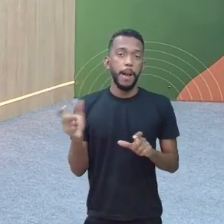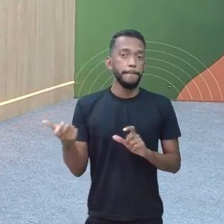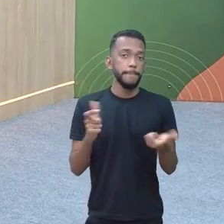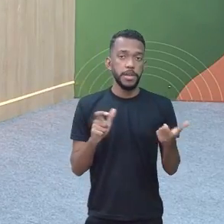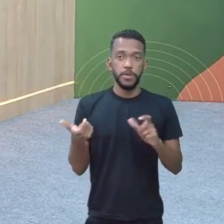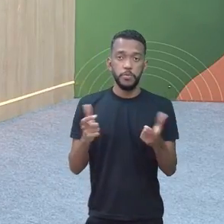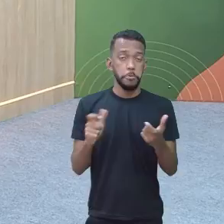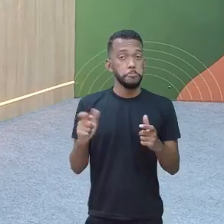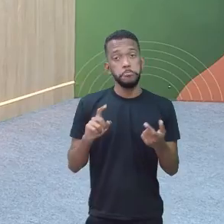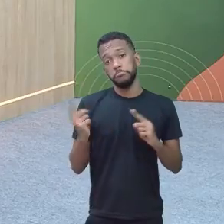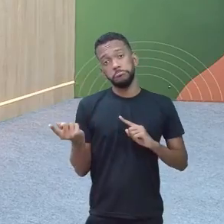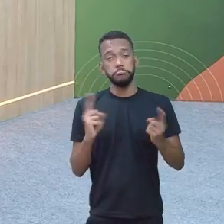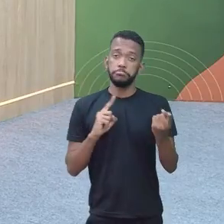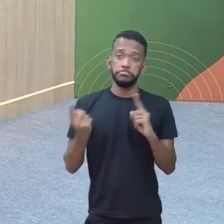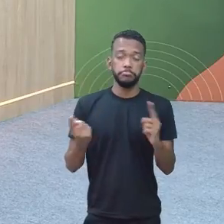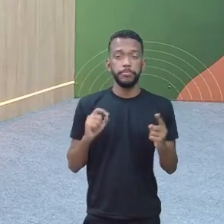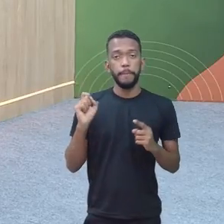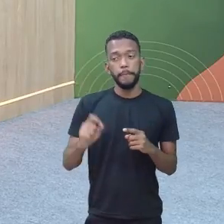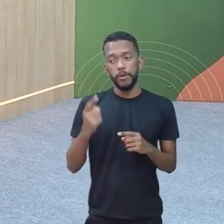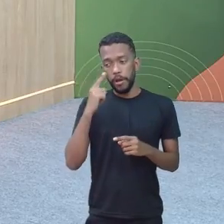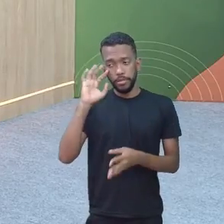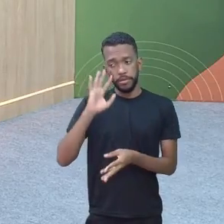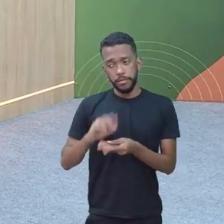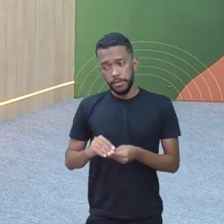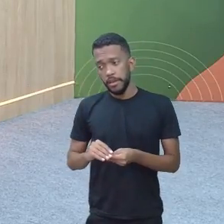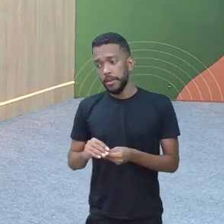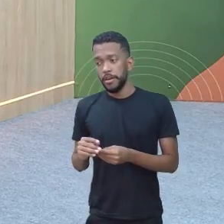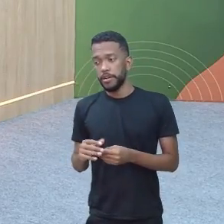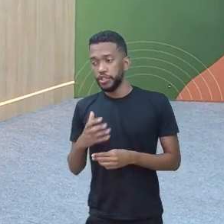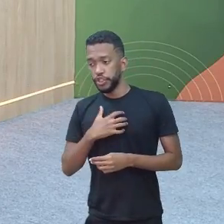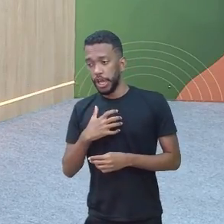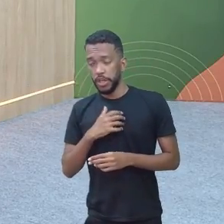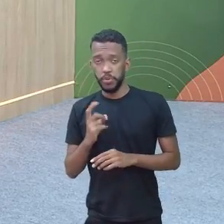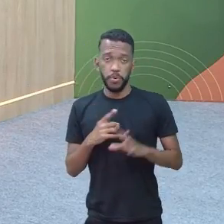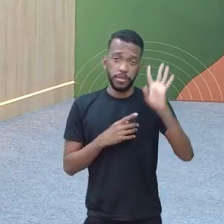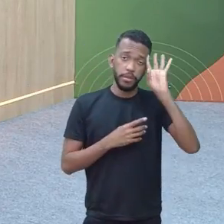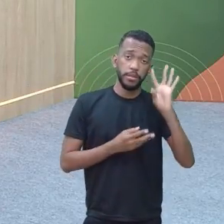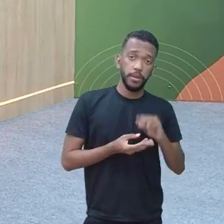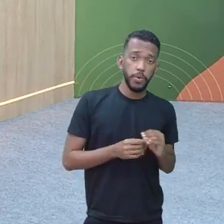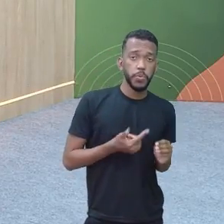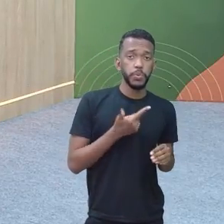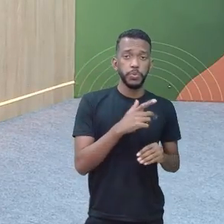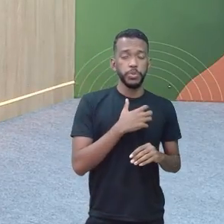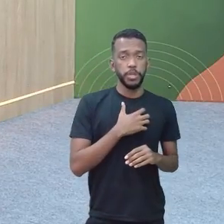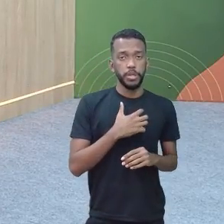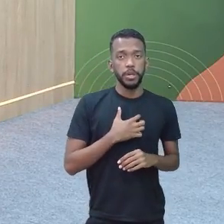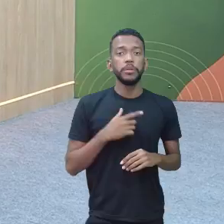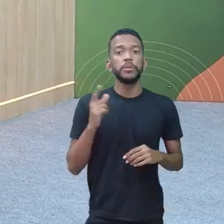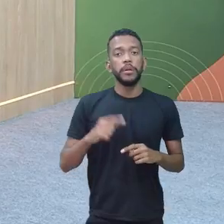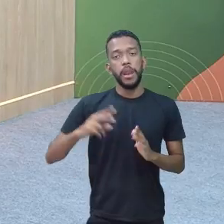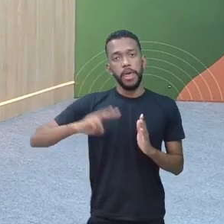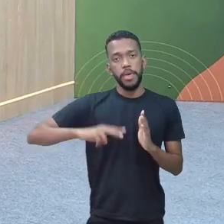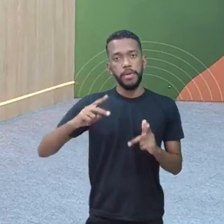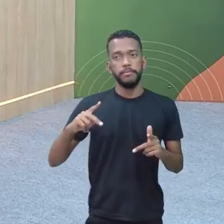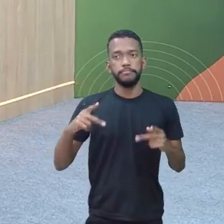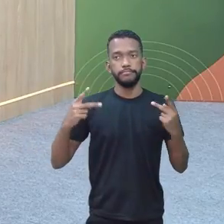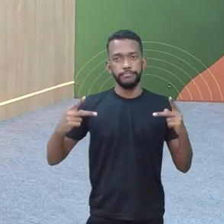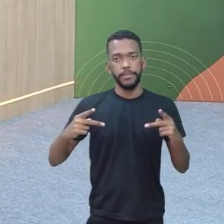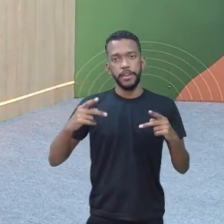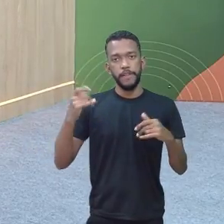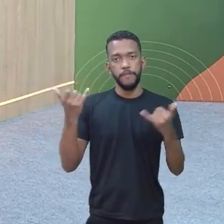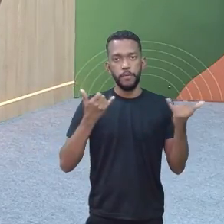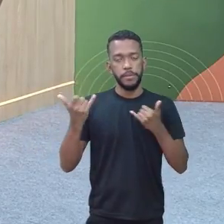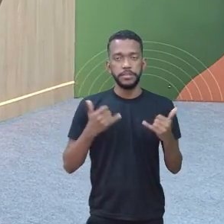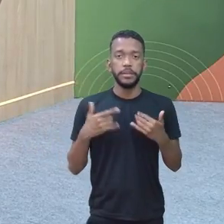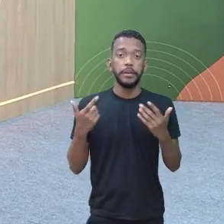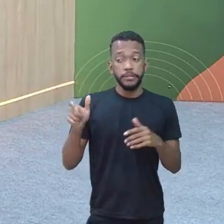posso interpretar de uma forma ou posso interpretar de outra, dependendo do interlocutor, dependendo de quem lê a informação. Tá certo?